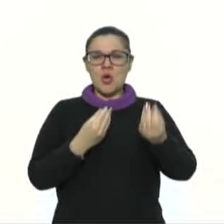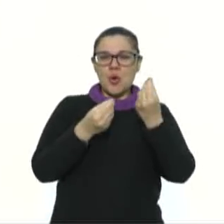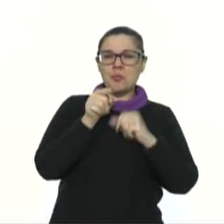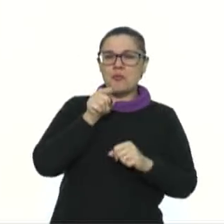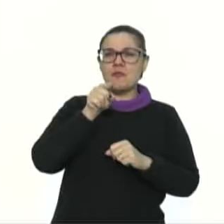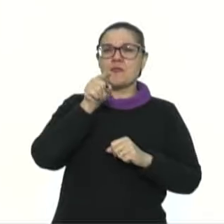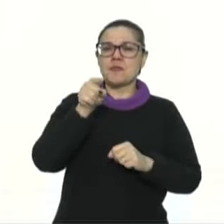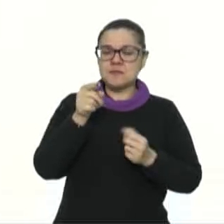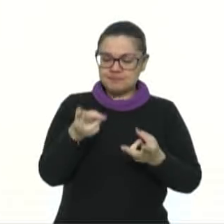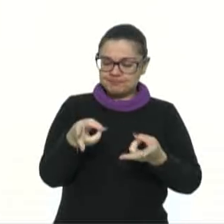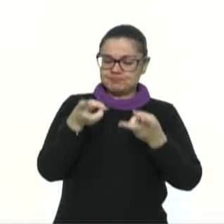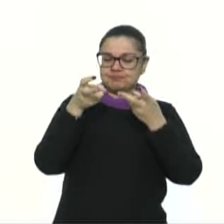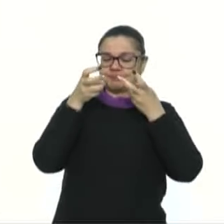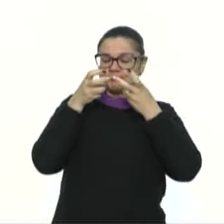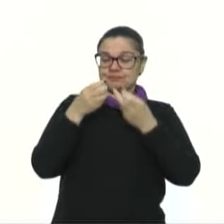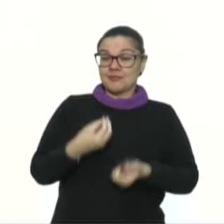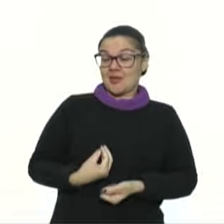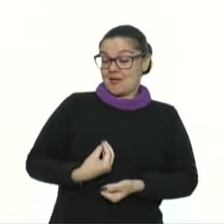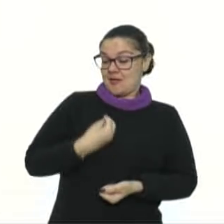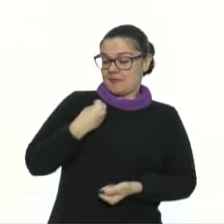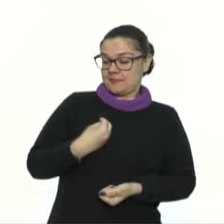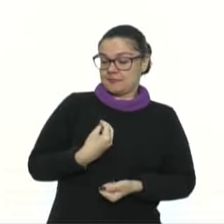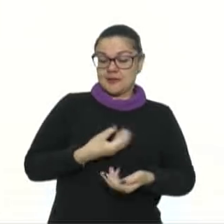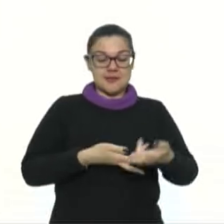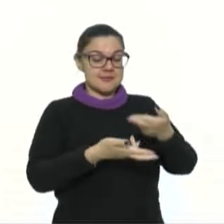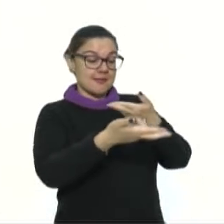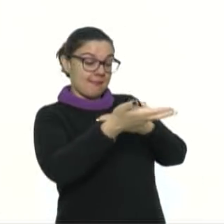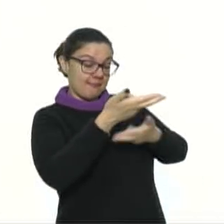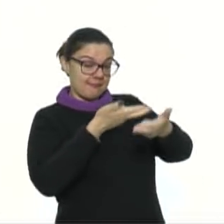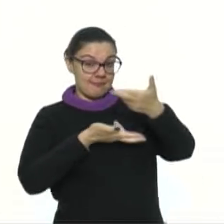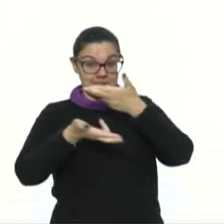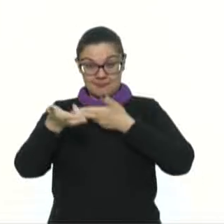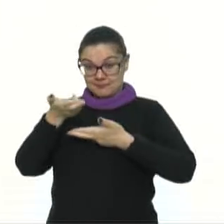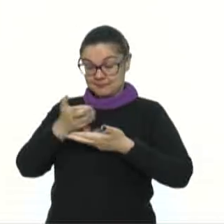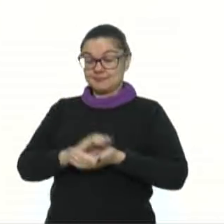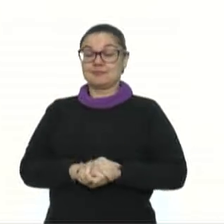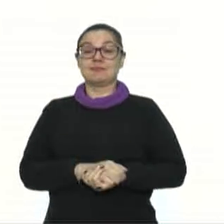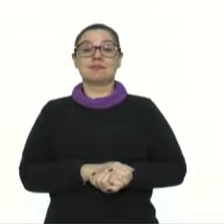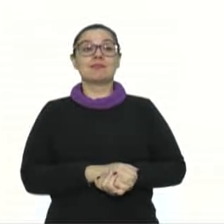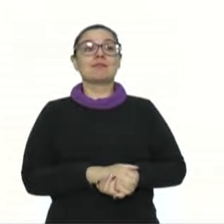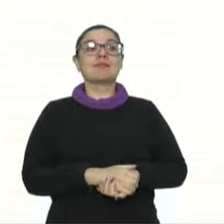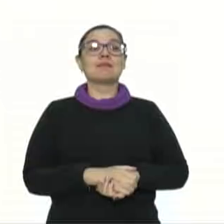enxerga o seu papel diante dos relacionamentos,